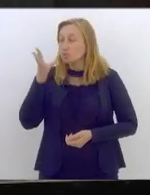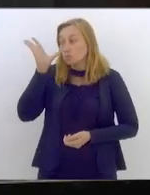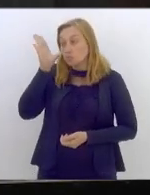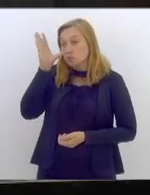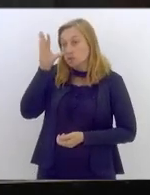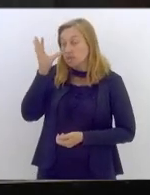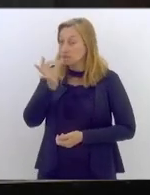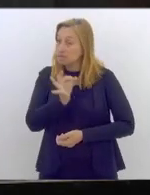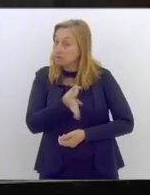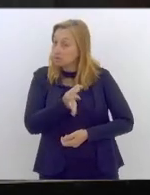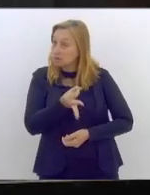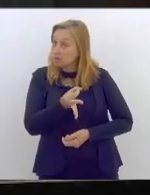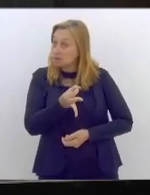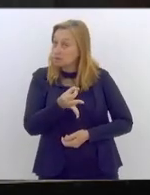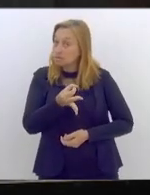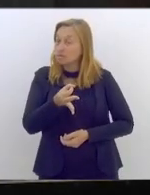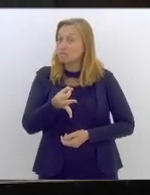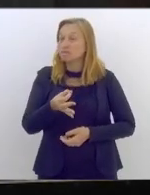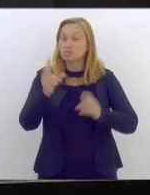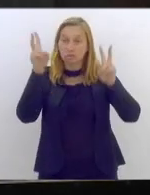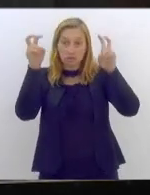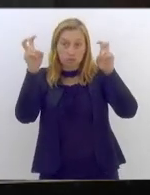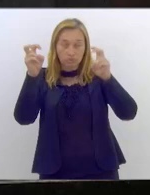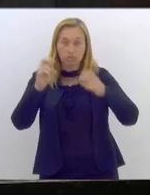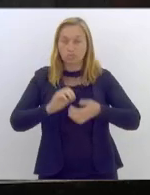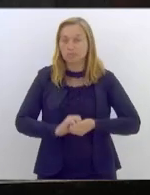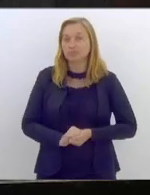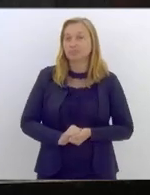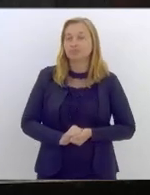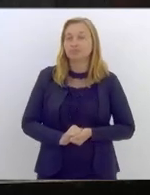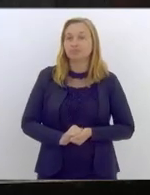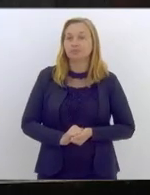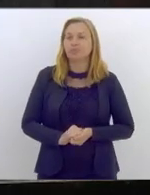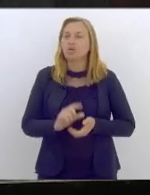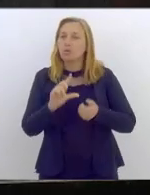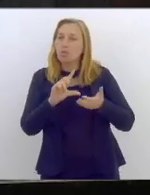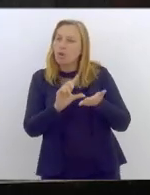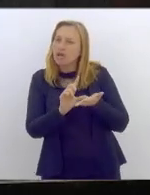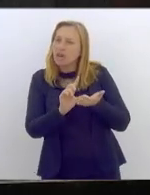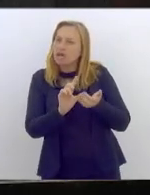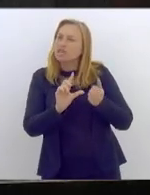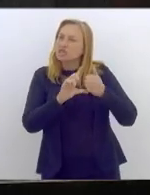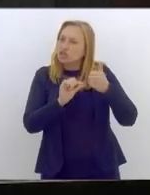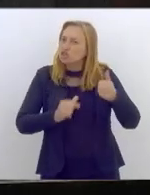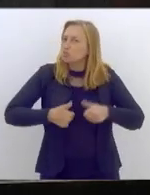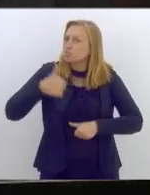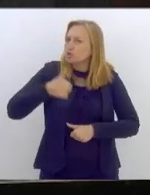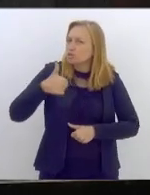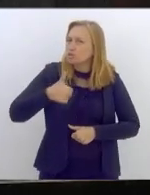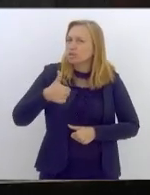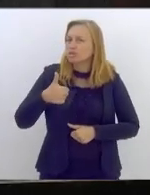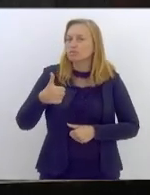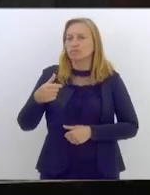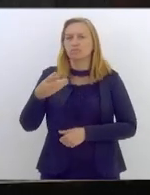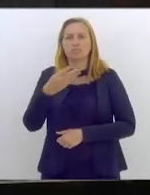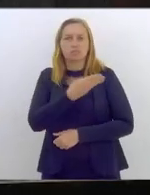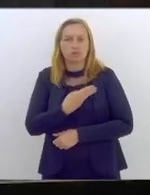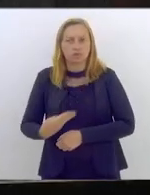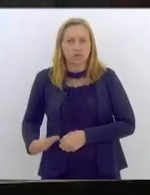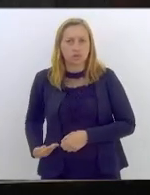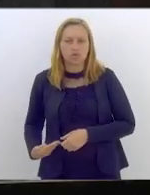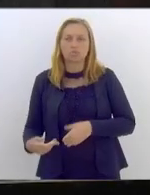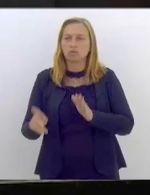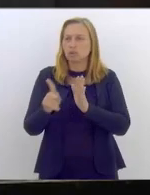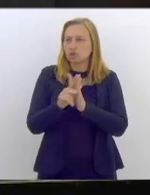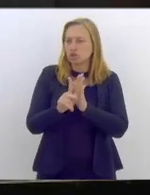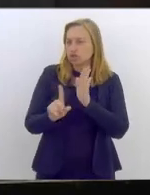interesse sobre a presente matéria. No artigo 1º, diz o governador no projeto de